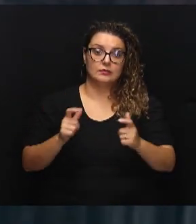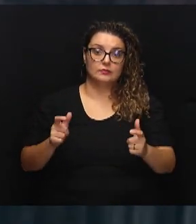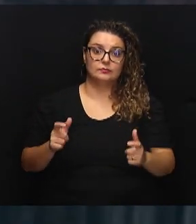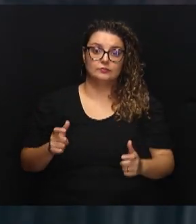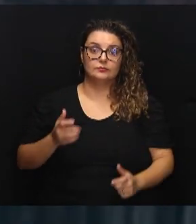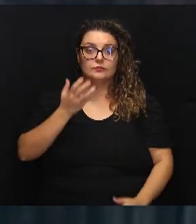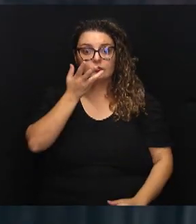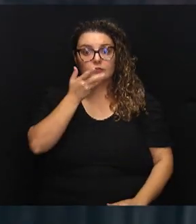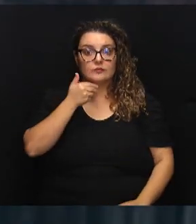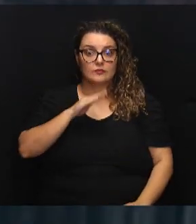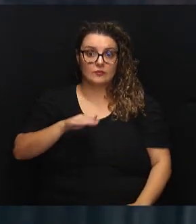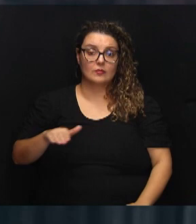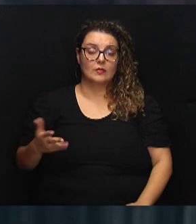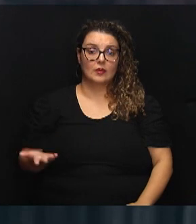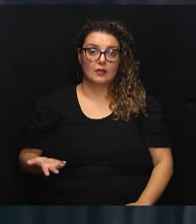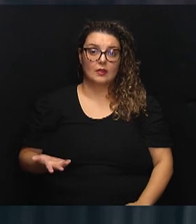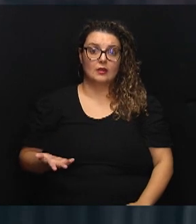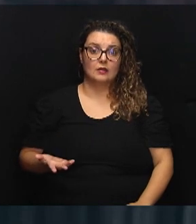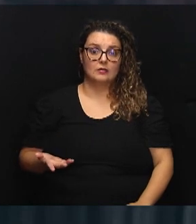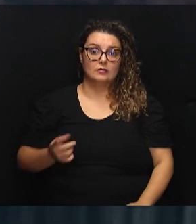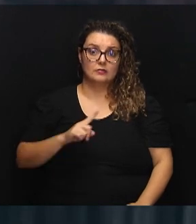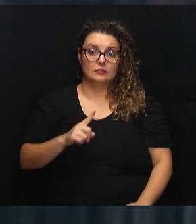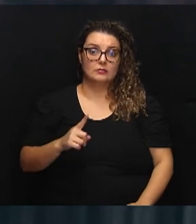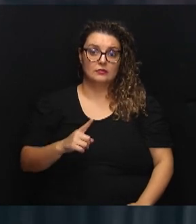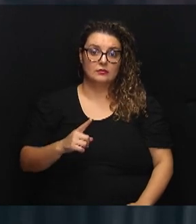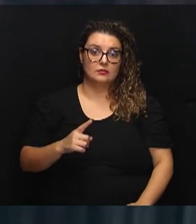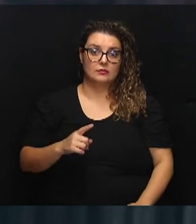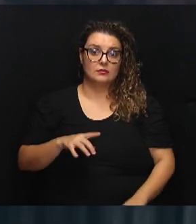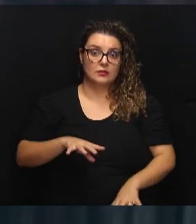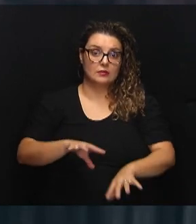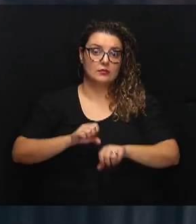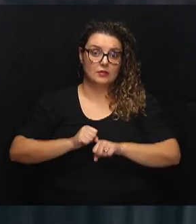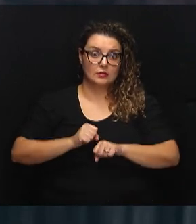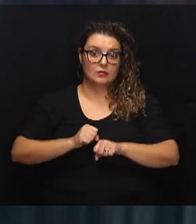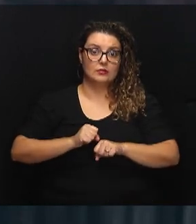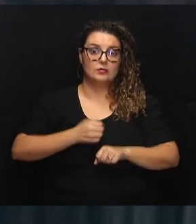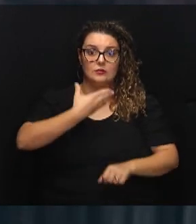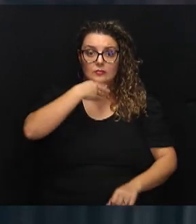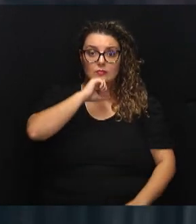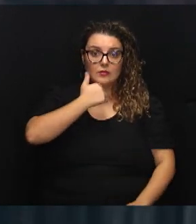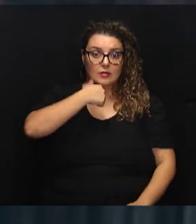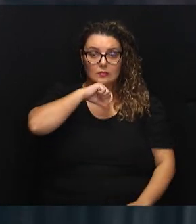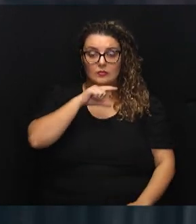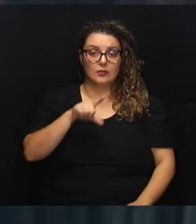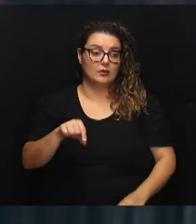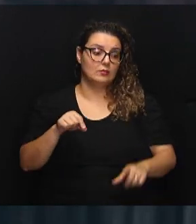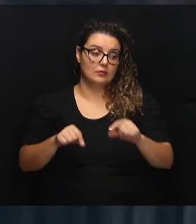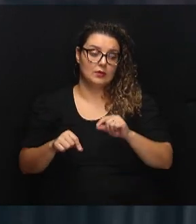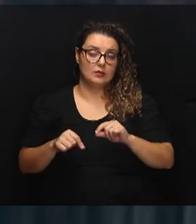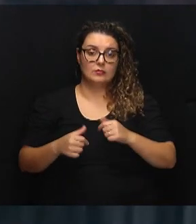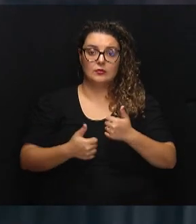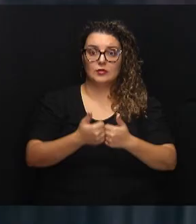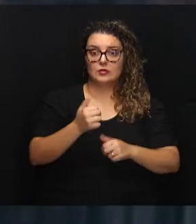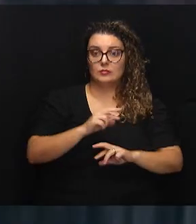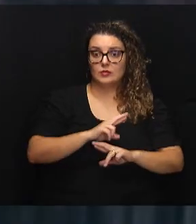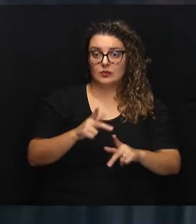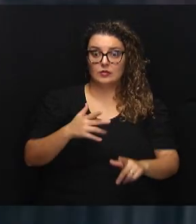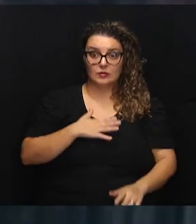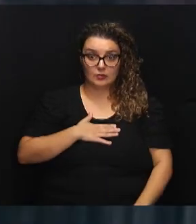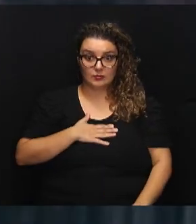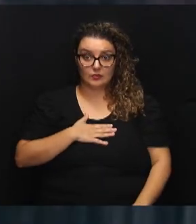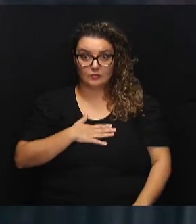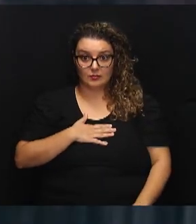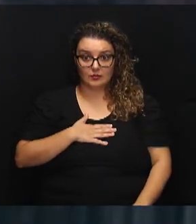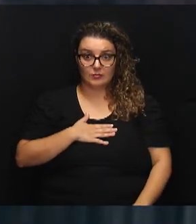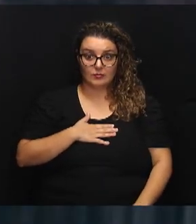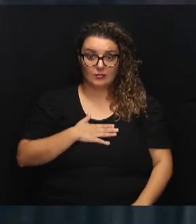criançada não tá pegando os times dos pais, né, opta por torcer por time diferente. No meu caso já é